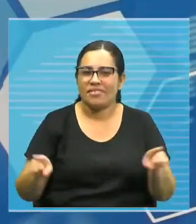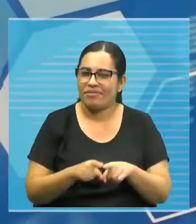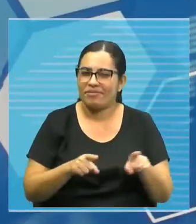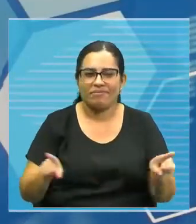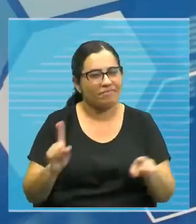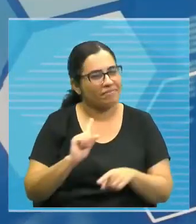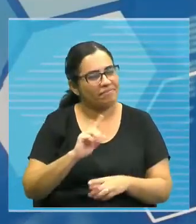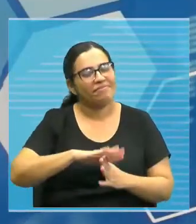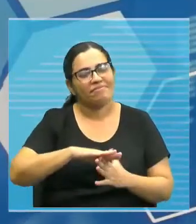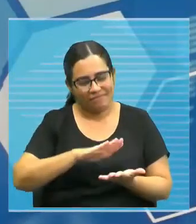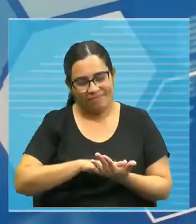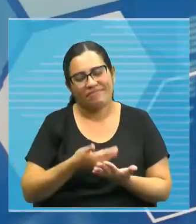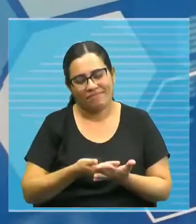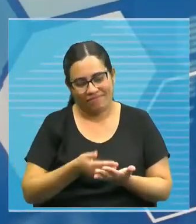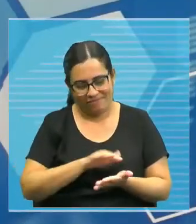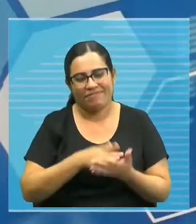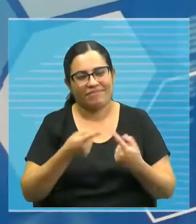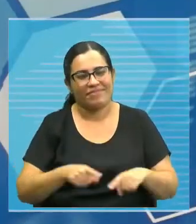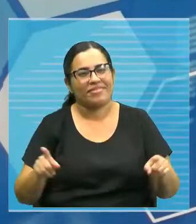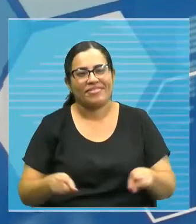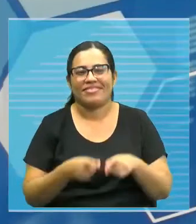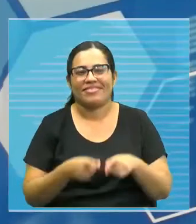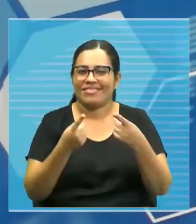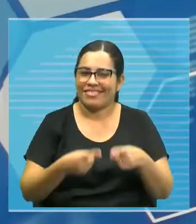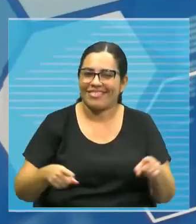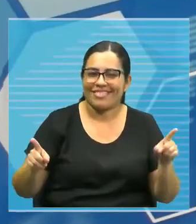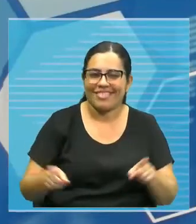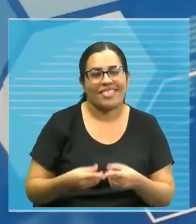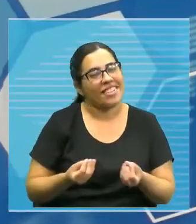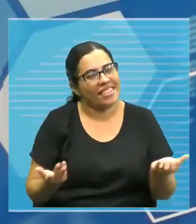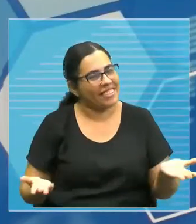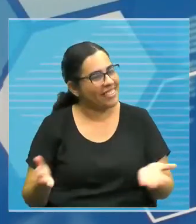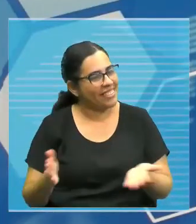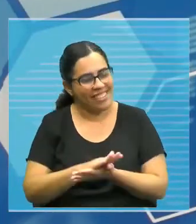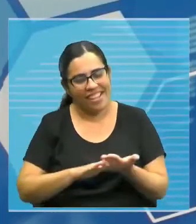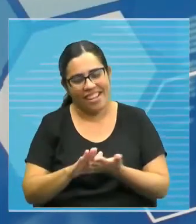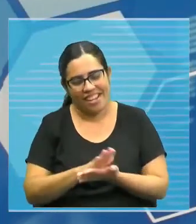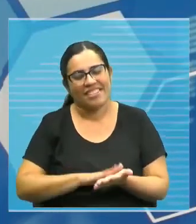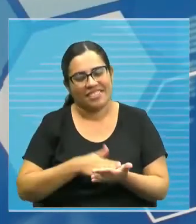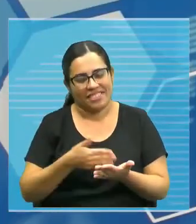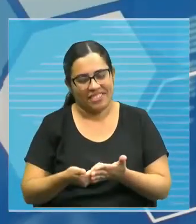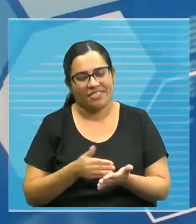interpretando a música todinha. Não é? Como é que é o negócio aí, Rosinha? Aí, ó, tá vendo?